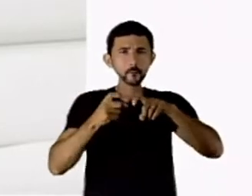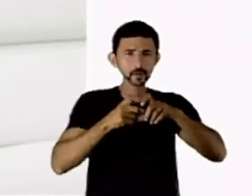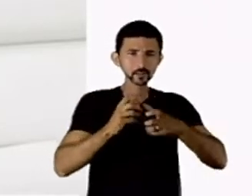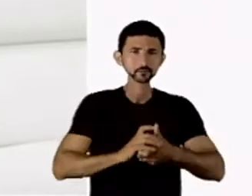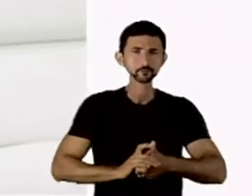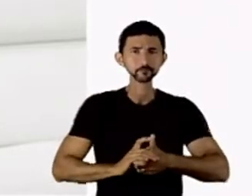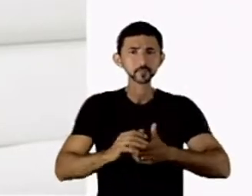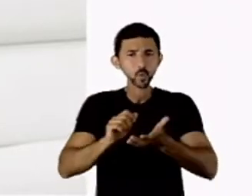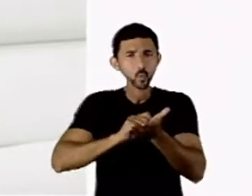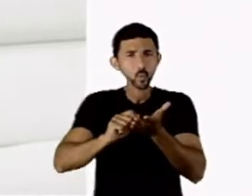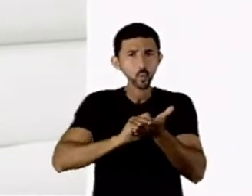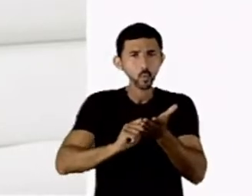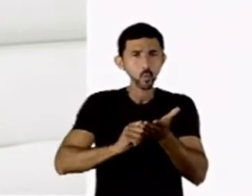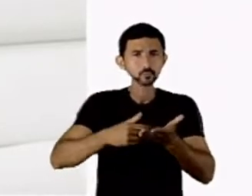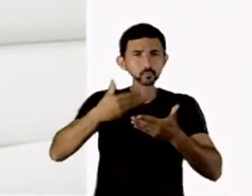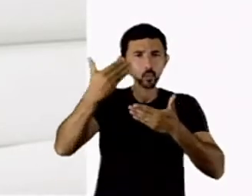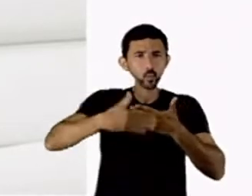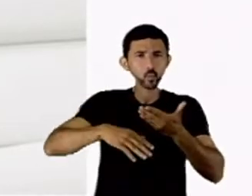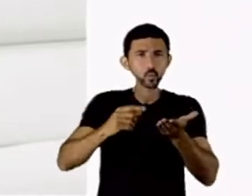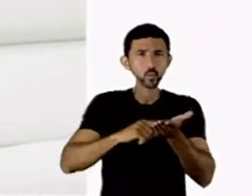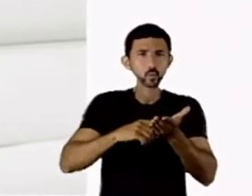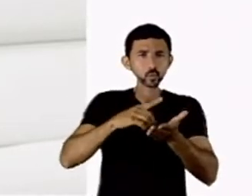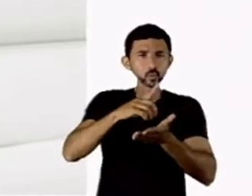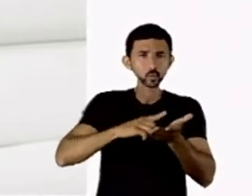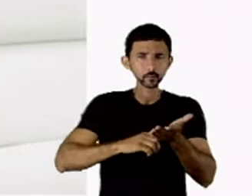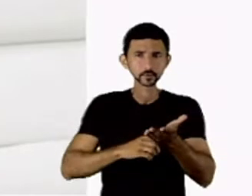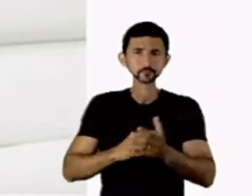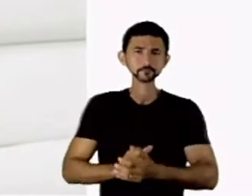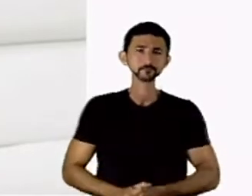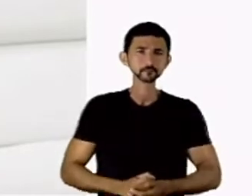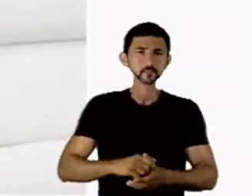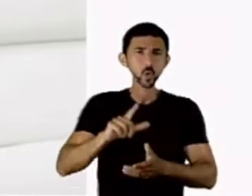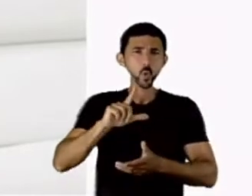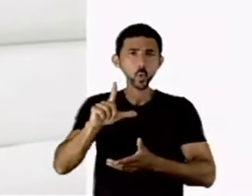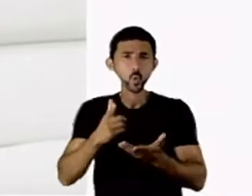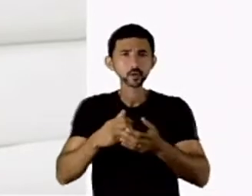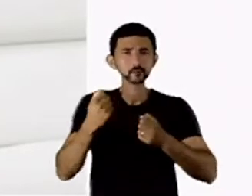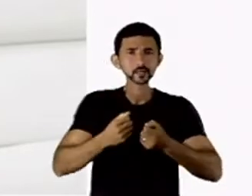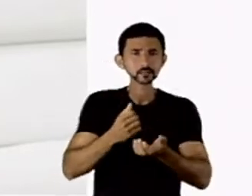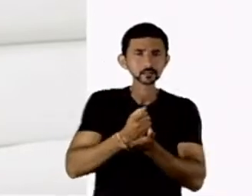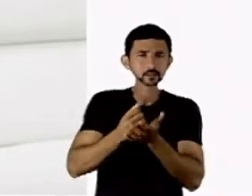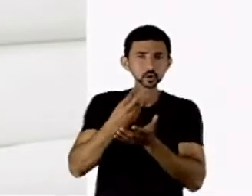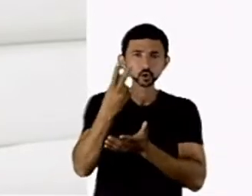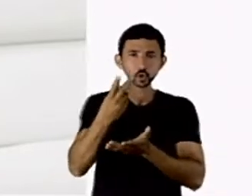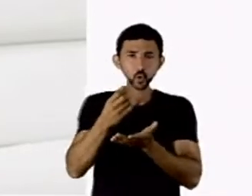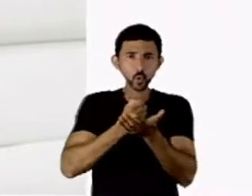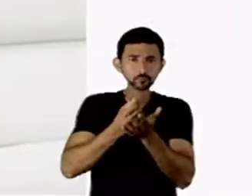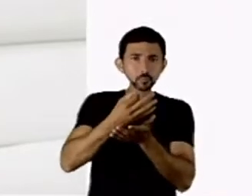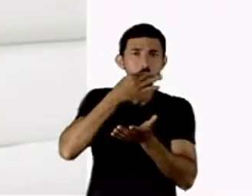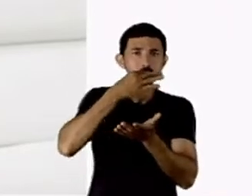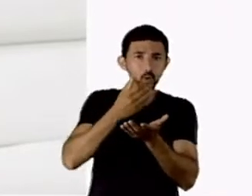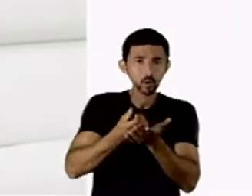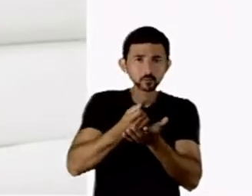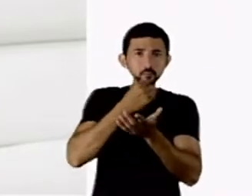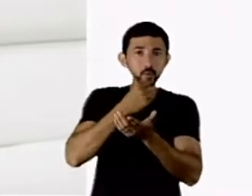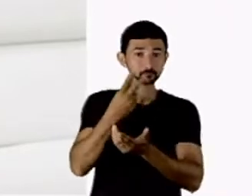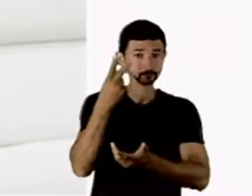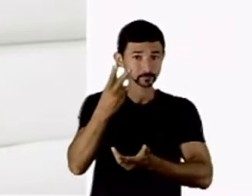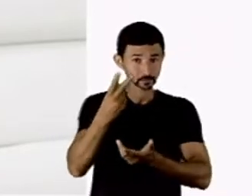que prescreveu a seguinte medicação. Lucas precisa tomar 2 comprimidos